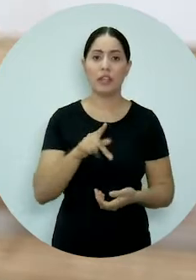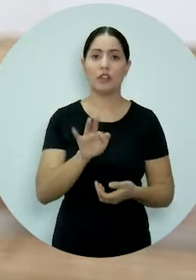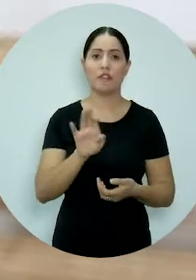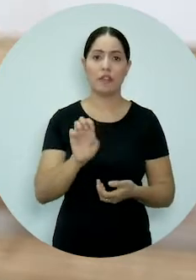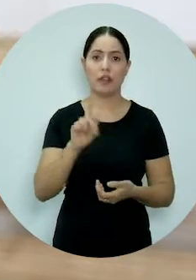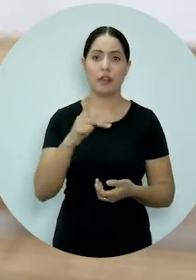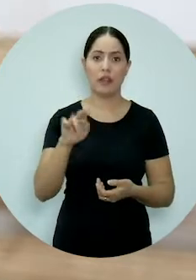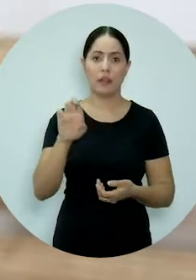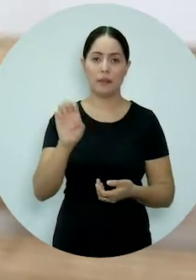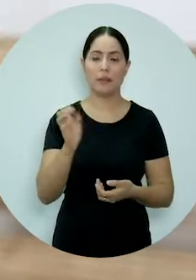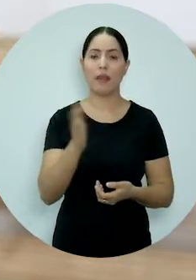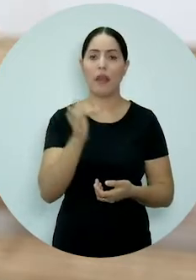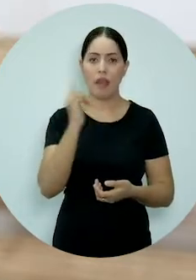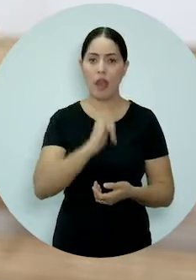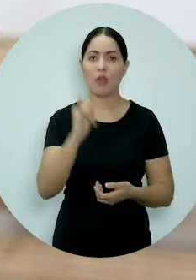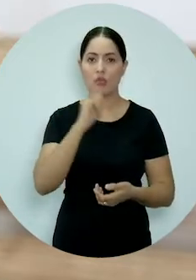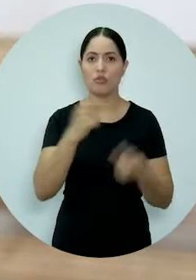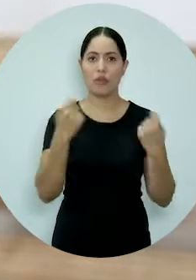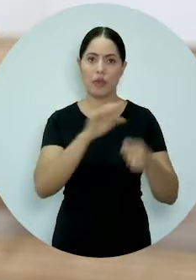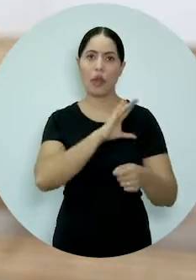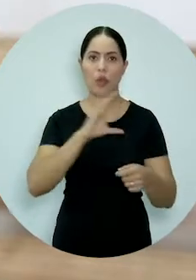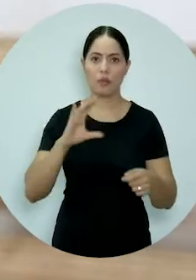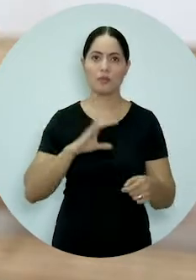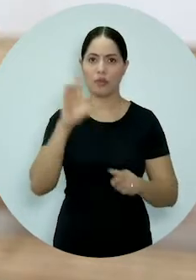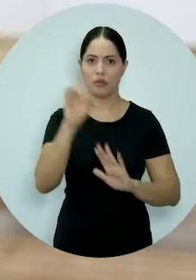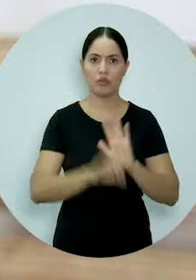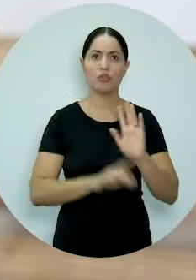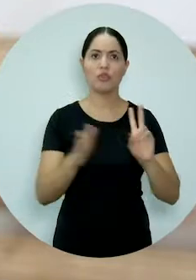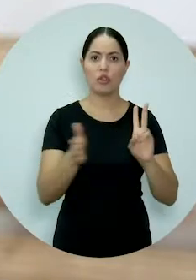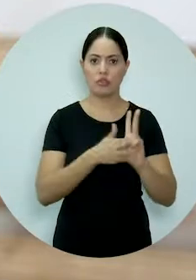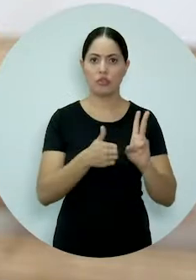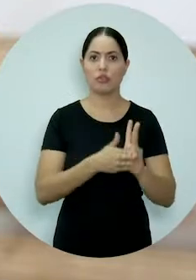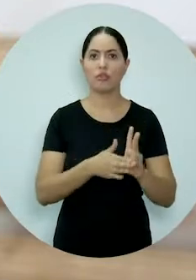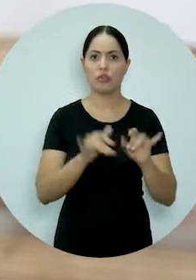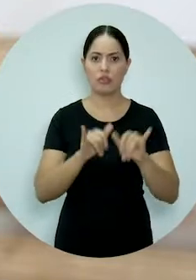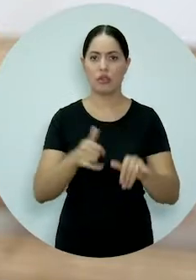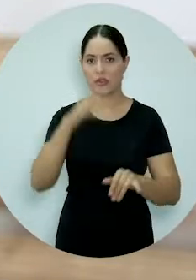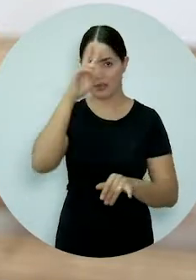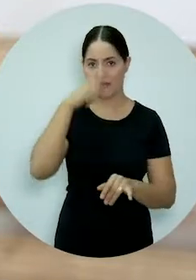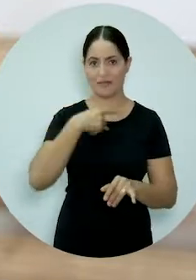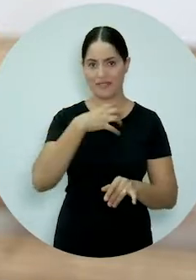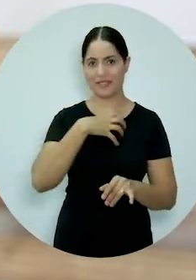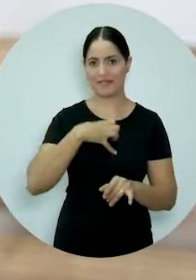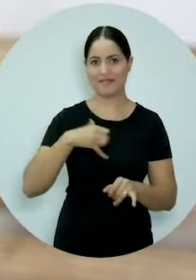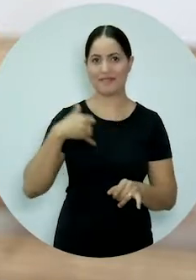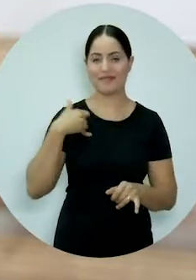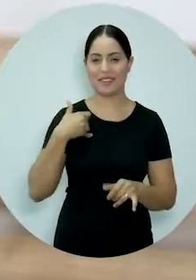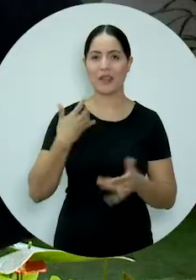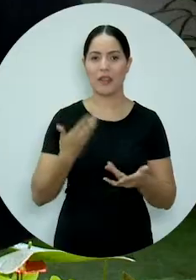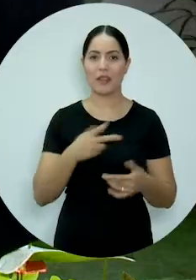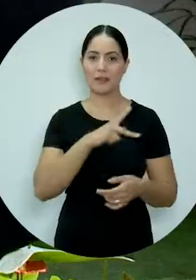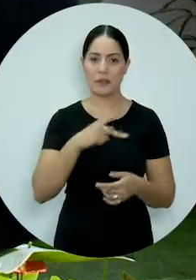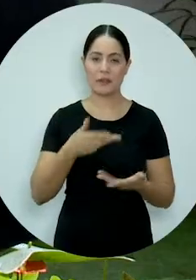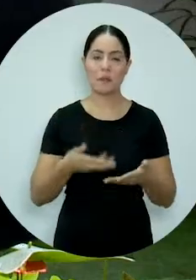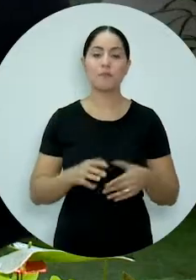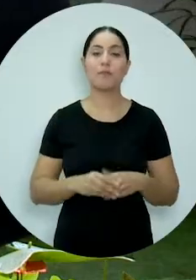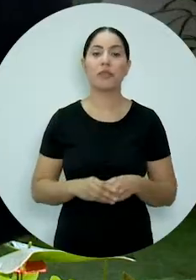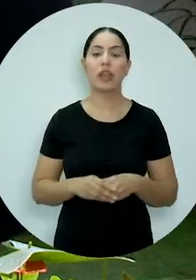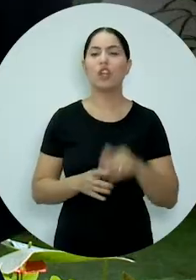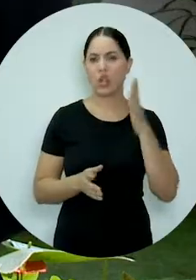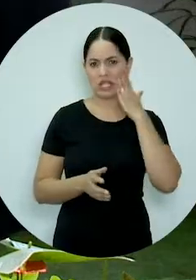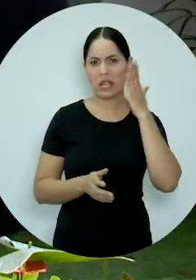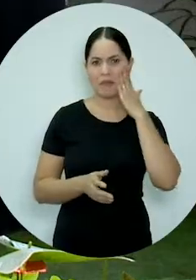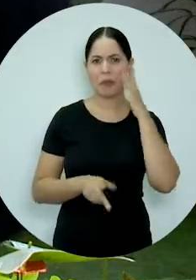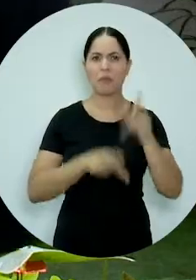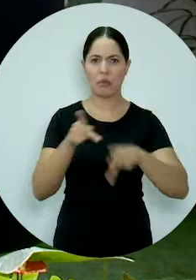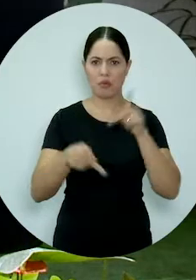presidente Felipe Santa Cruz tenha constituído essa comissão e me honrado com a designação para presidi-la. E a gente sabe que os